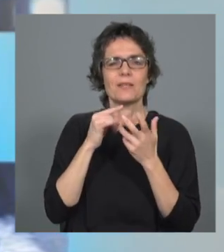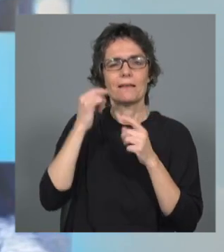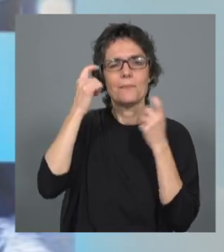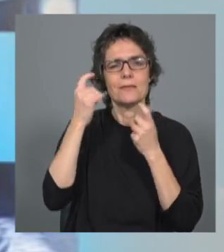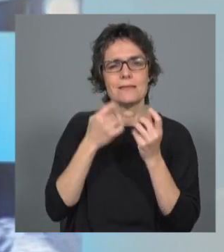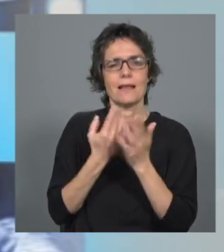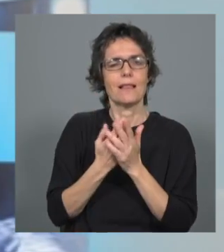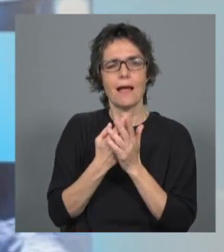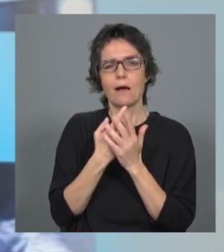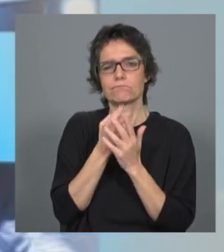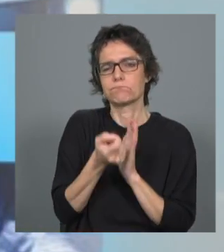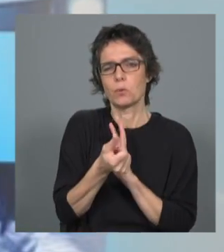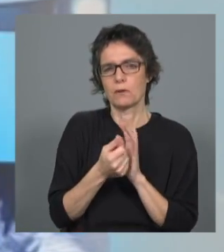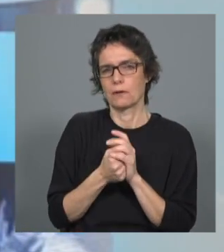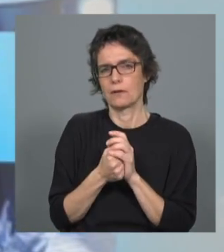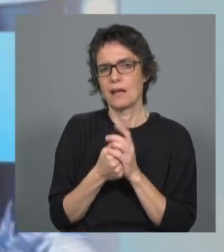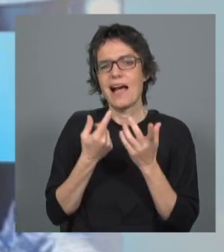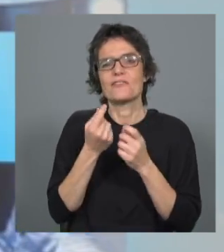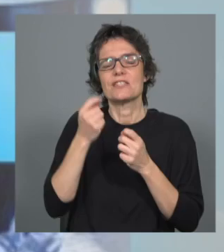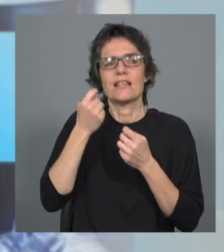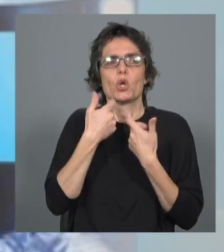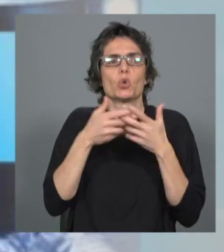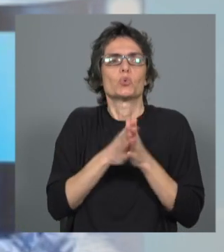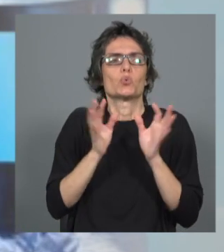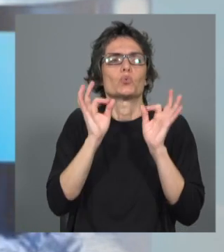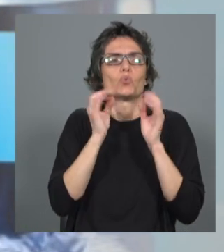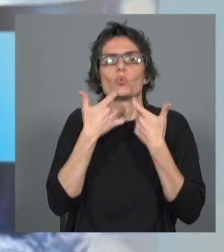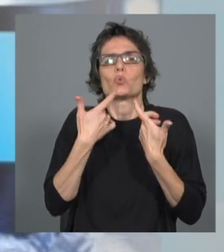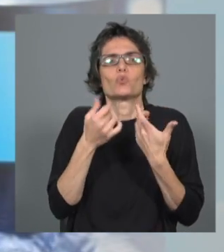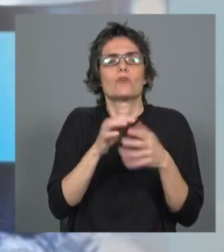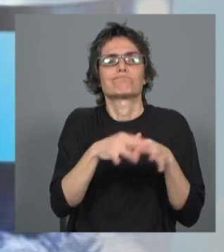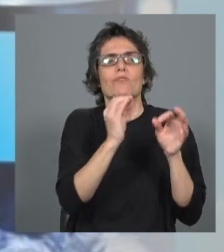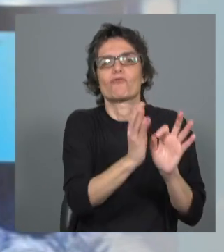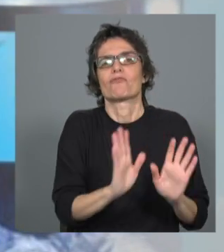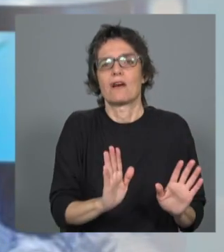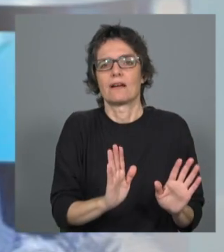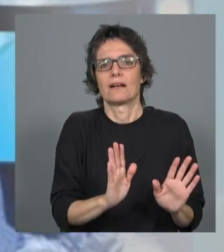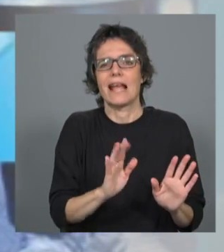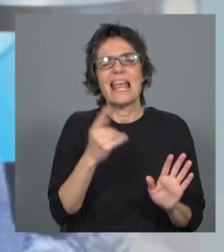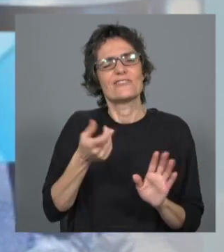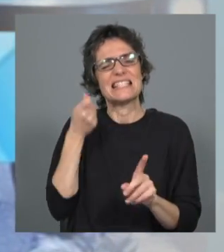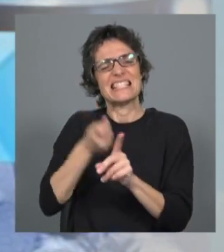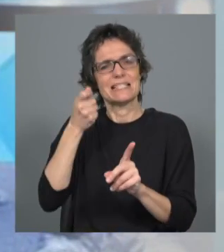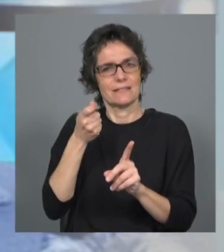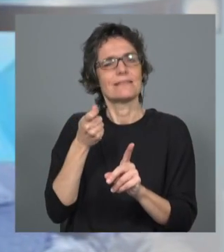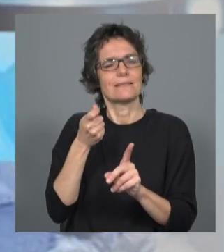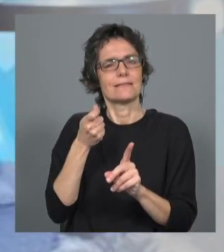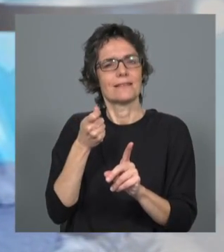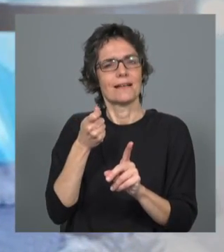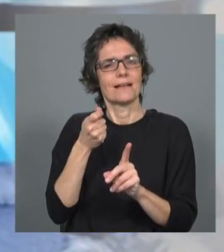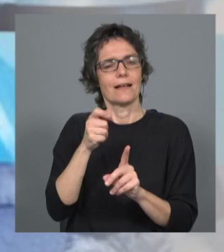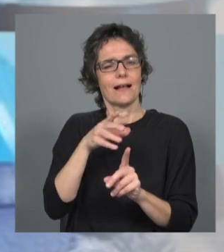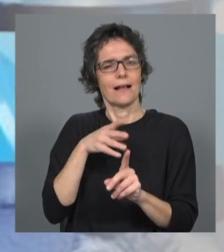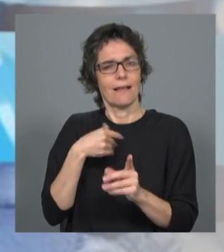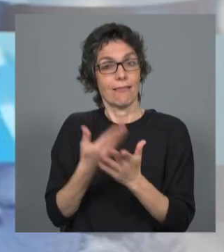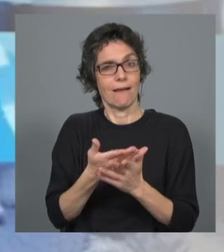vossa experiência também, que às vezes não é fácil desafiar os alunos a admitir outras vias, a questionar,